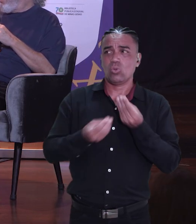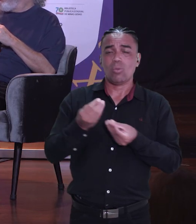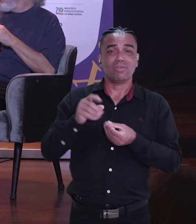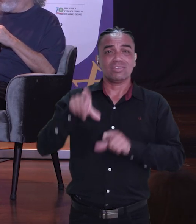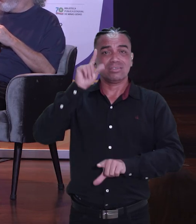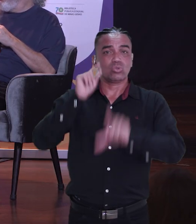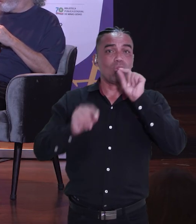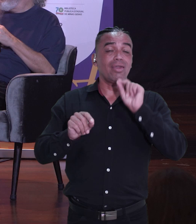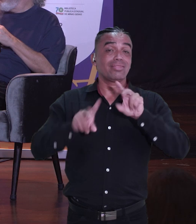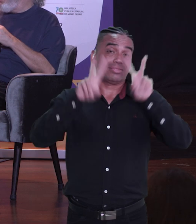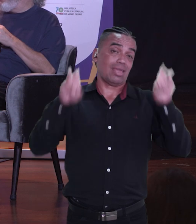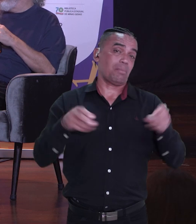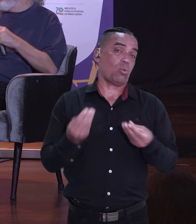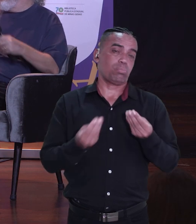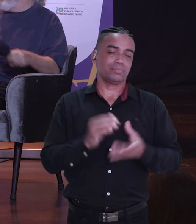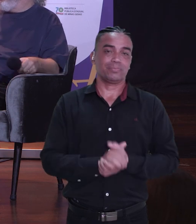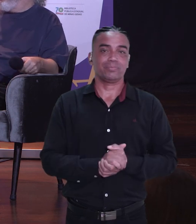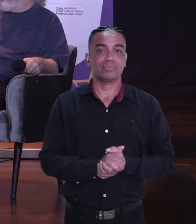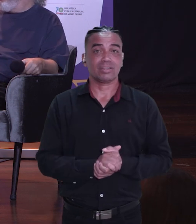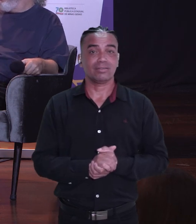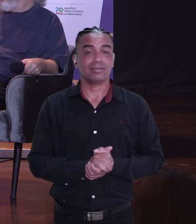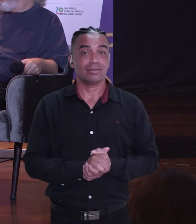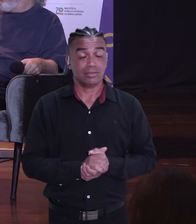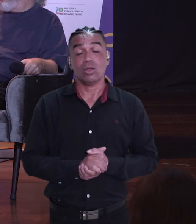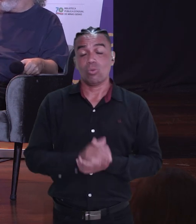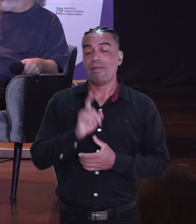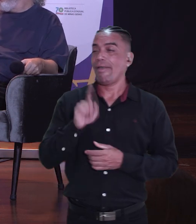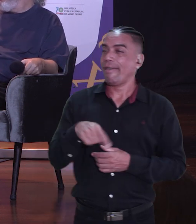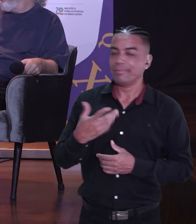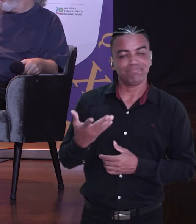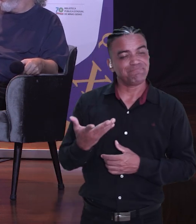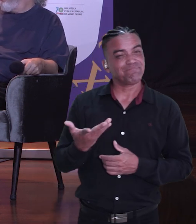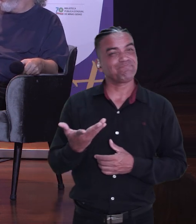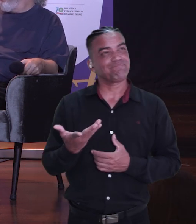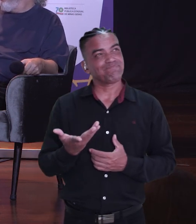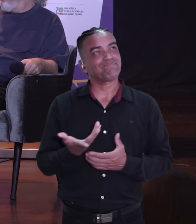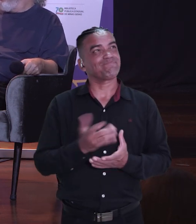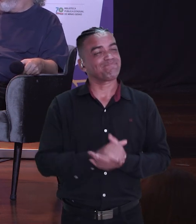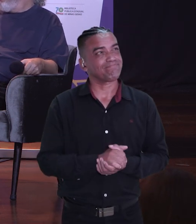chegou à escolha deste tema? Então, tem que começar por isso, né? É o seguinte,